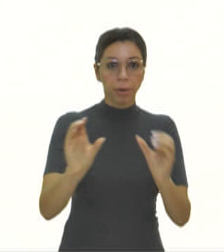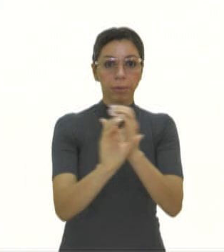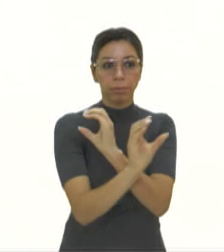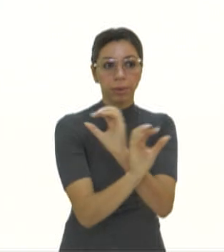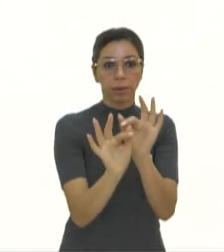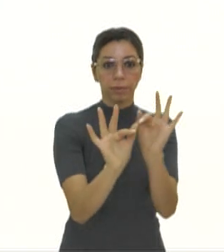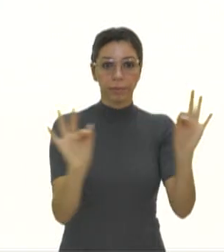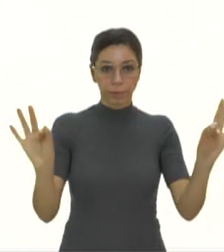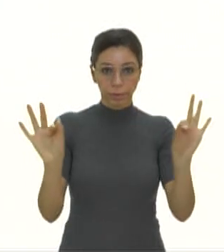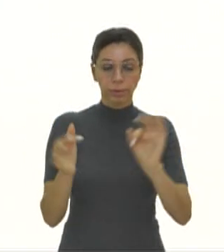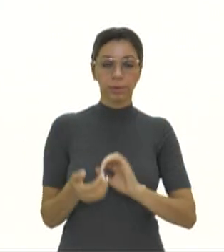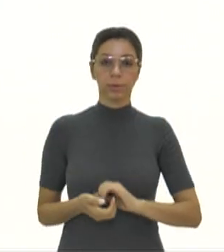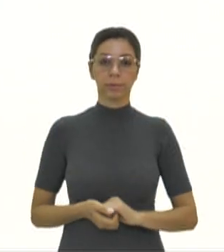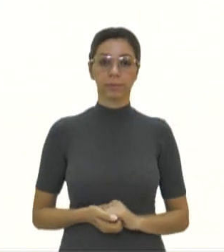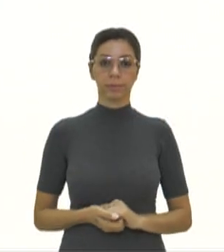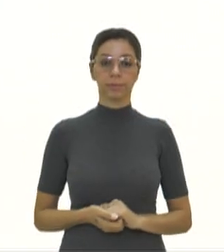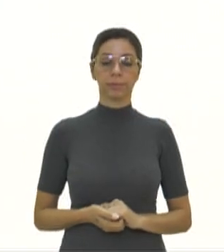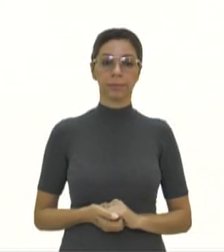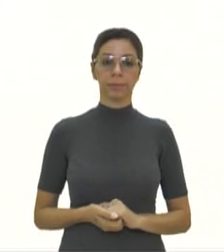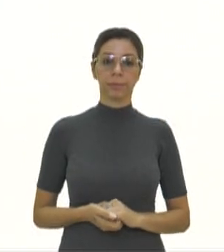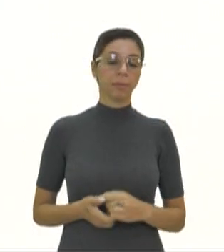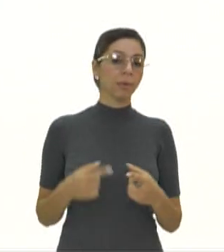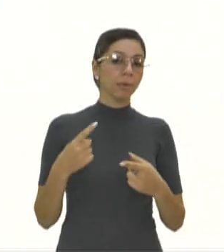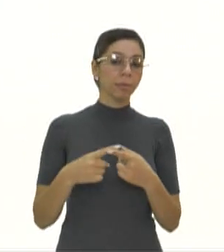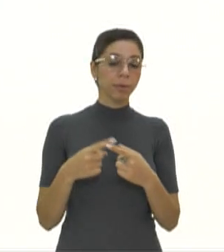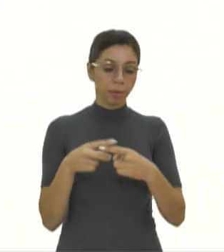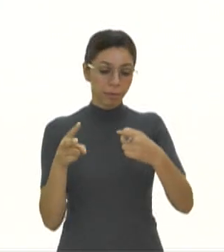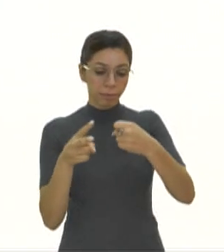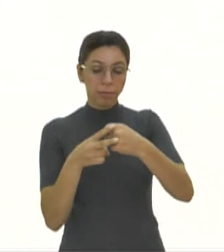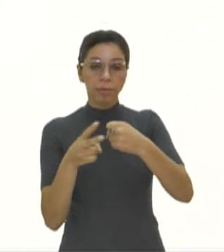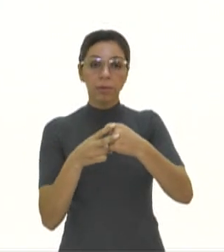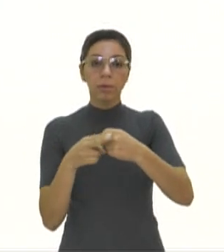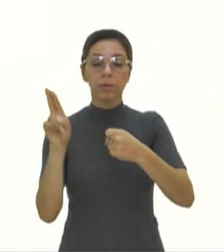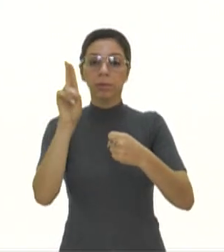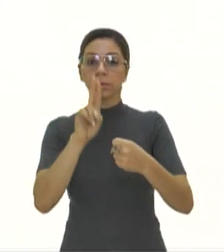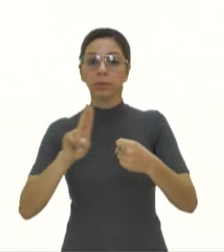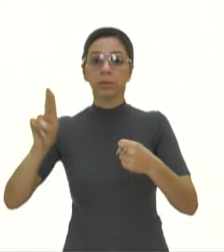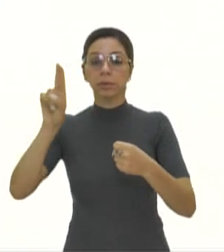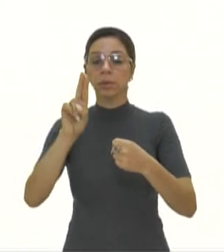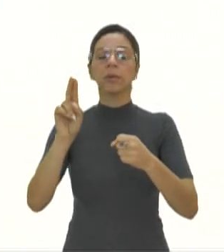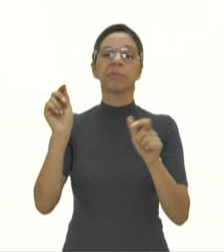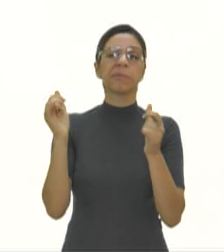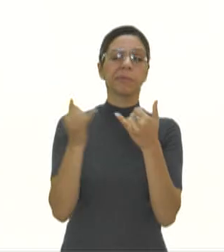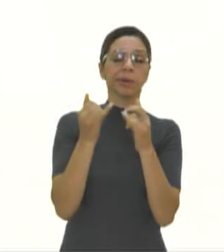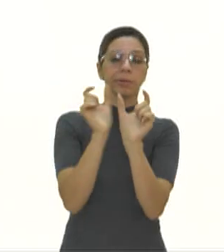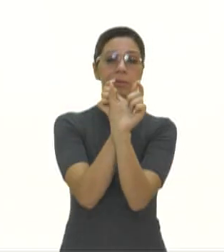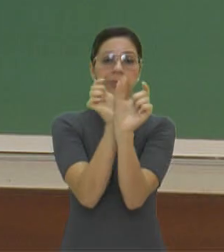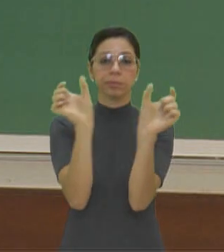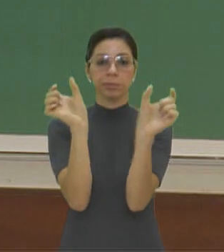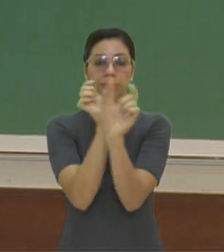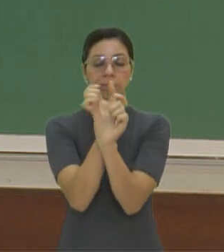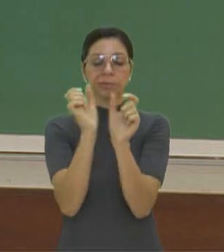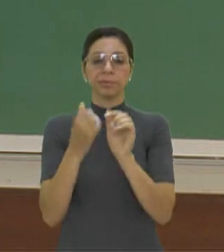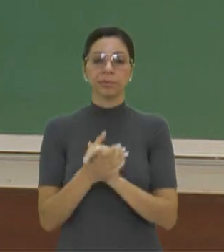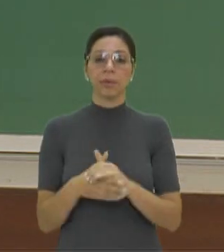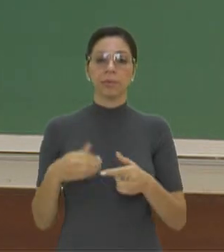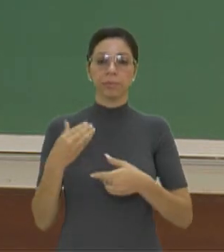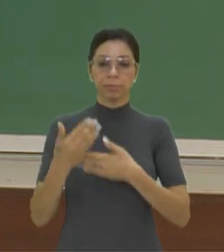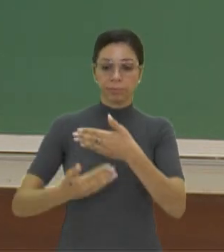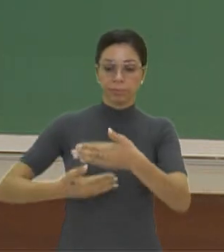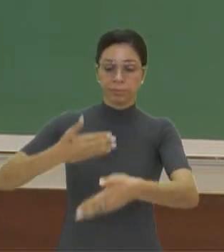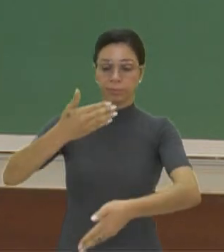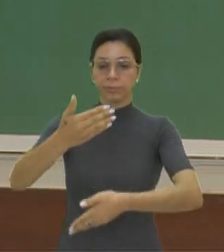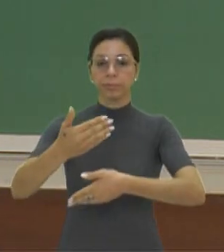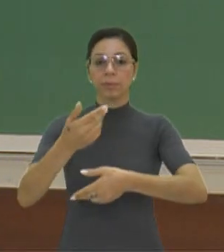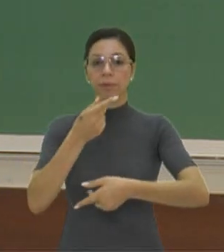verbs, ou verbos frasais. Por quê? Porque eles podem ser utilizados como uma forma de sinônimo. Quando você está desenvolvendo a sua